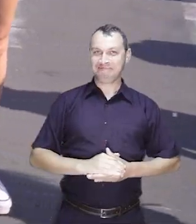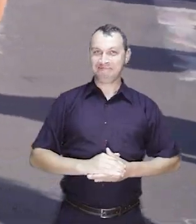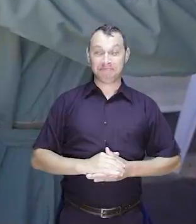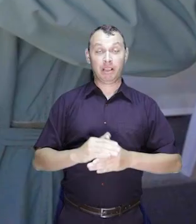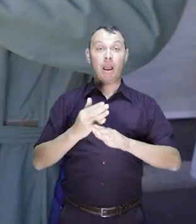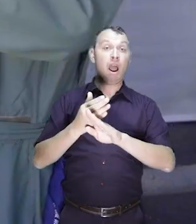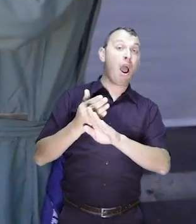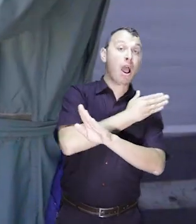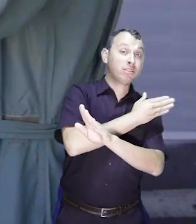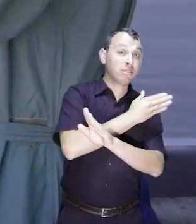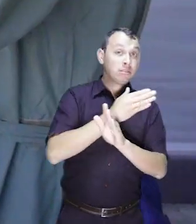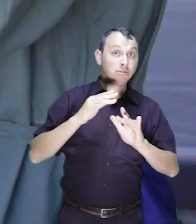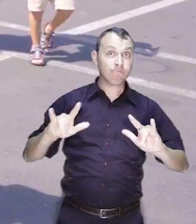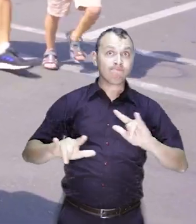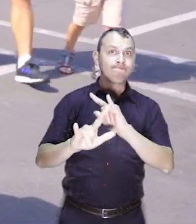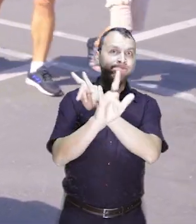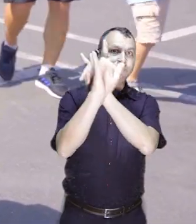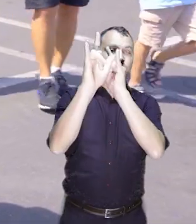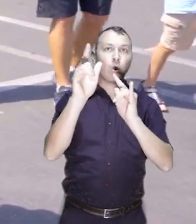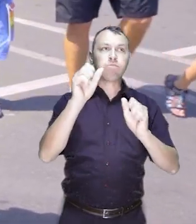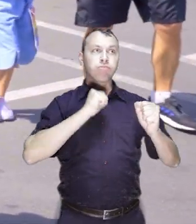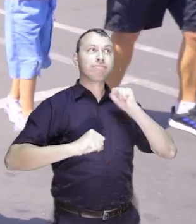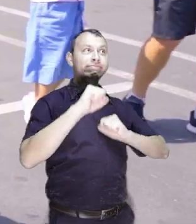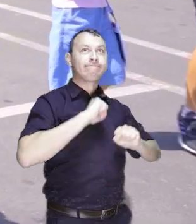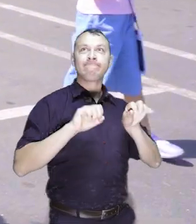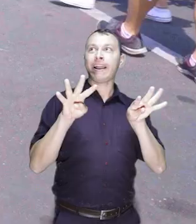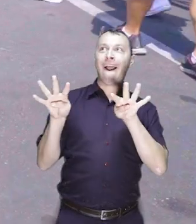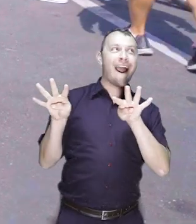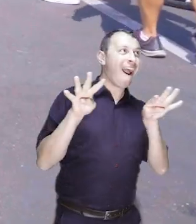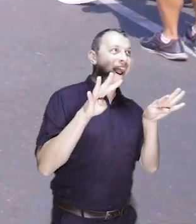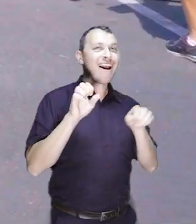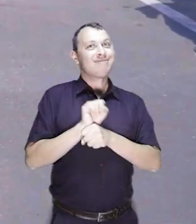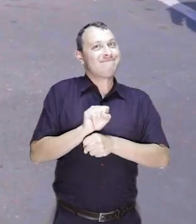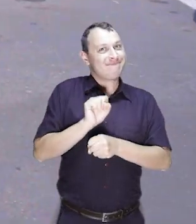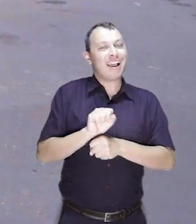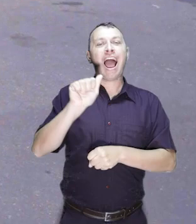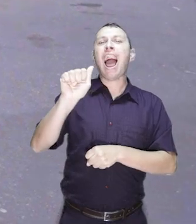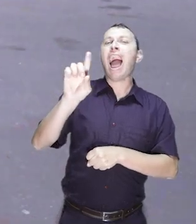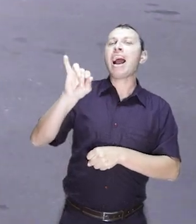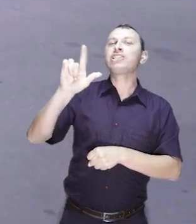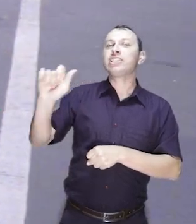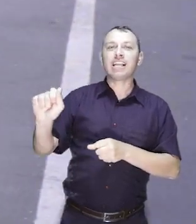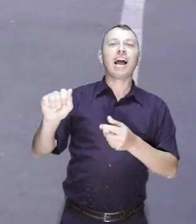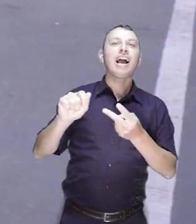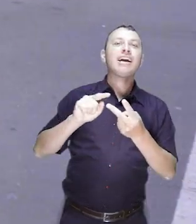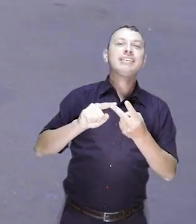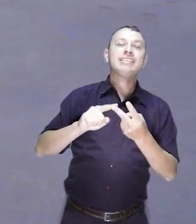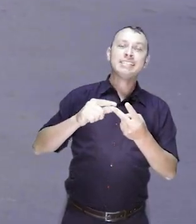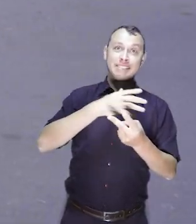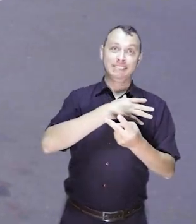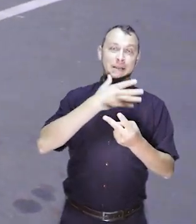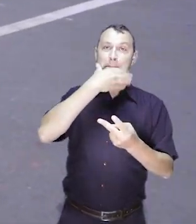da demonstração, a expectativa era grande pelo que estava por vir. A Adila veio com o Igor pai e o Igor filho,